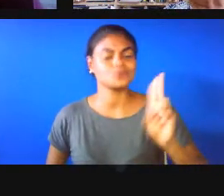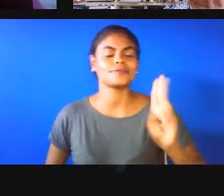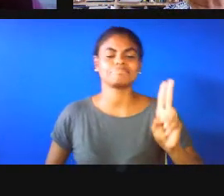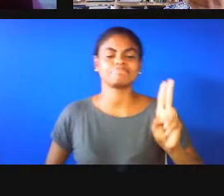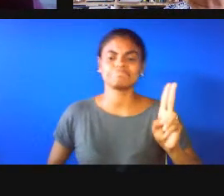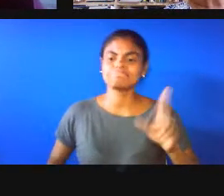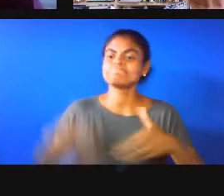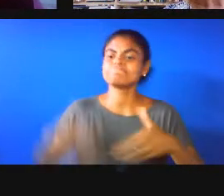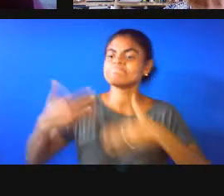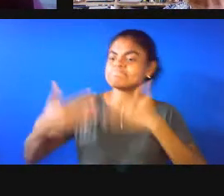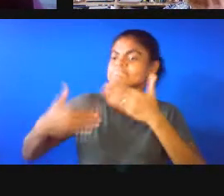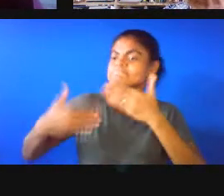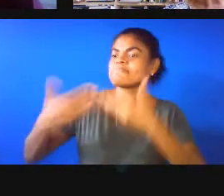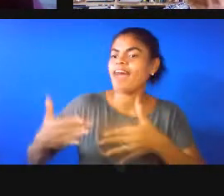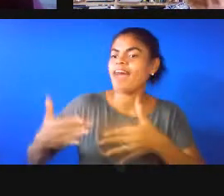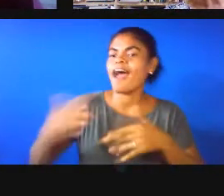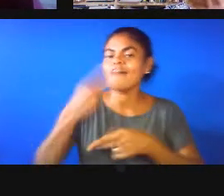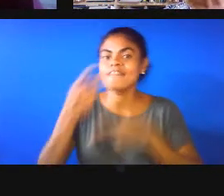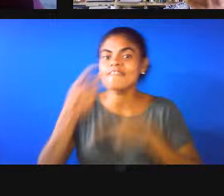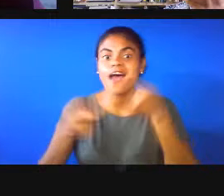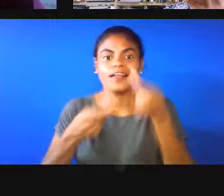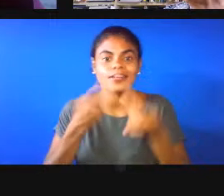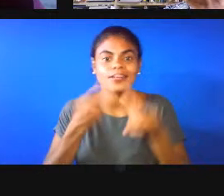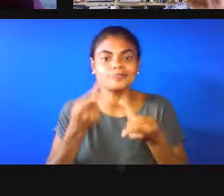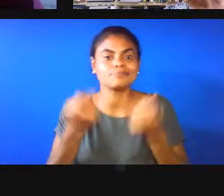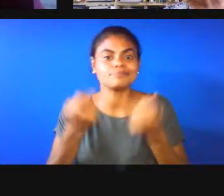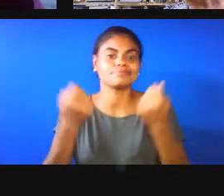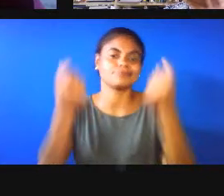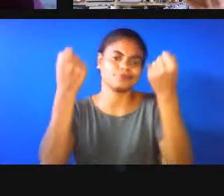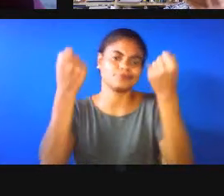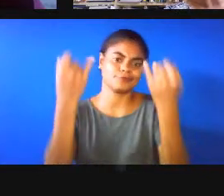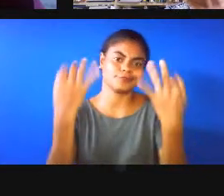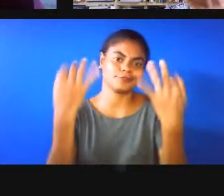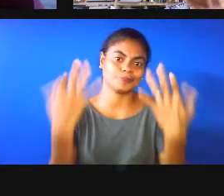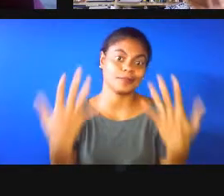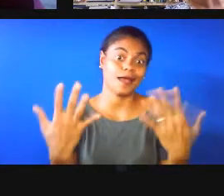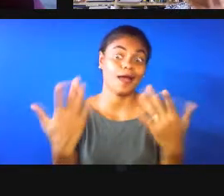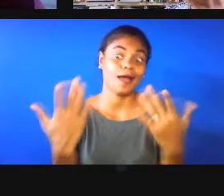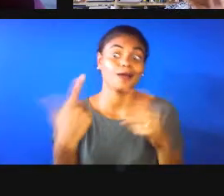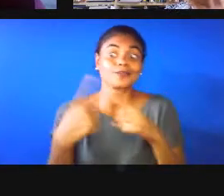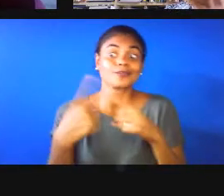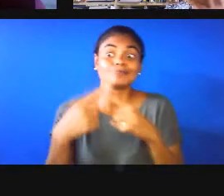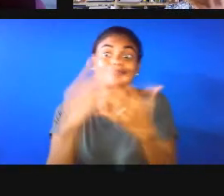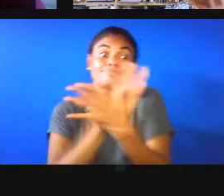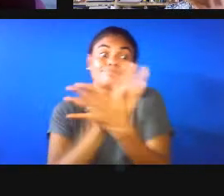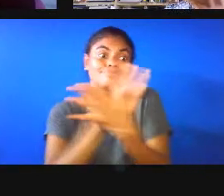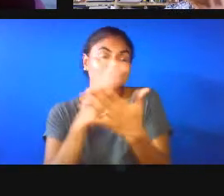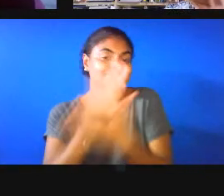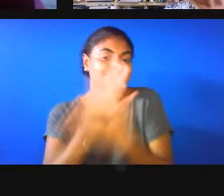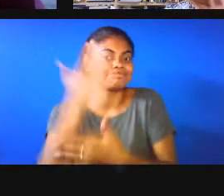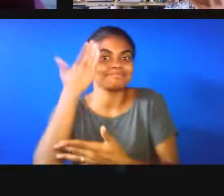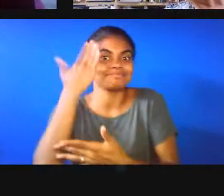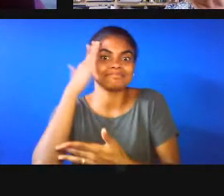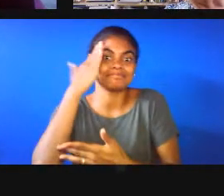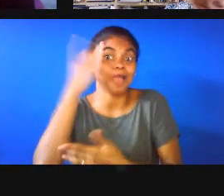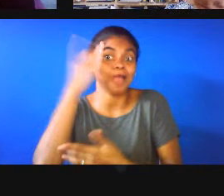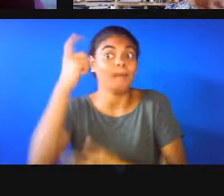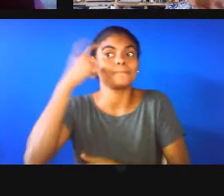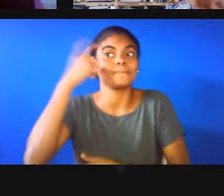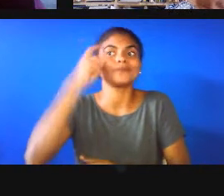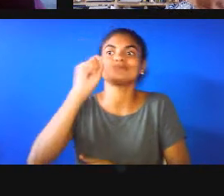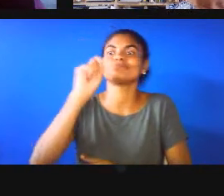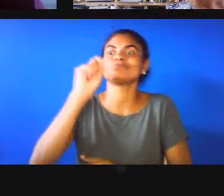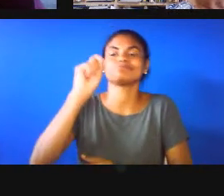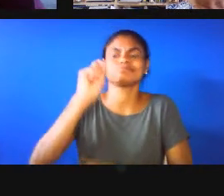sempre vamos explicando, né? Porque tem uns que não entendem realmente. Acho que a questão da internet, a questão, assim, de parar